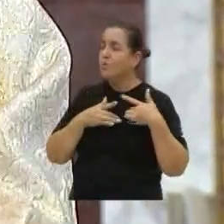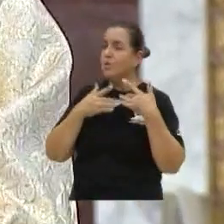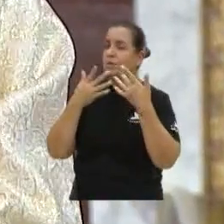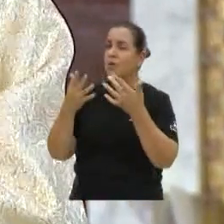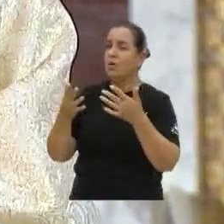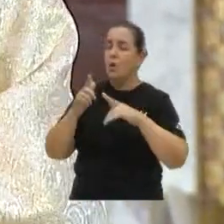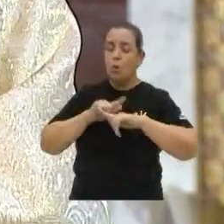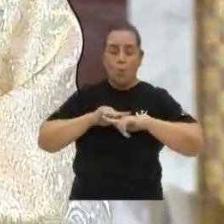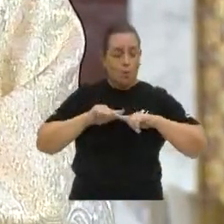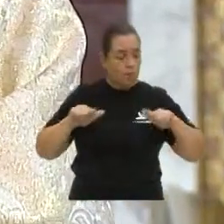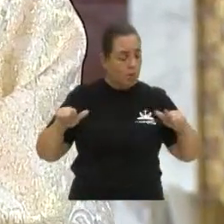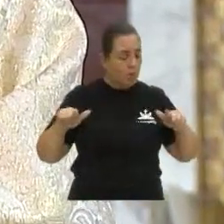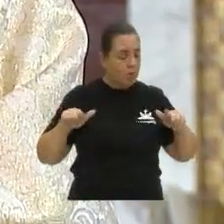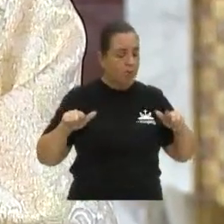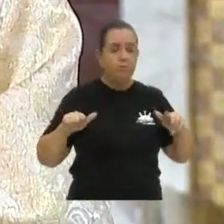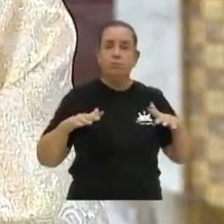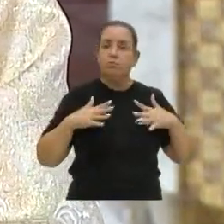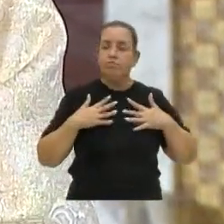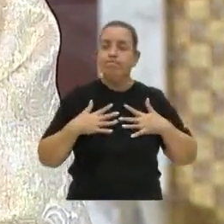misericórdia lave e purifique.